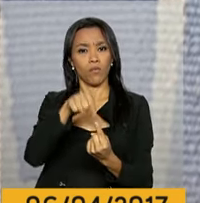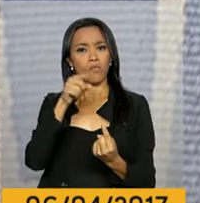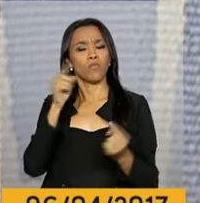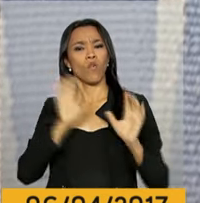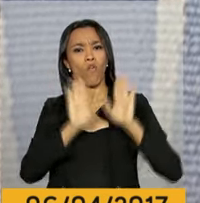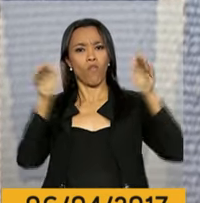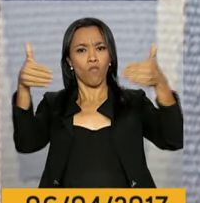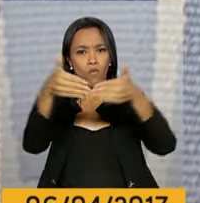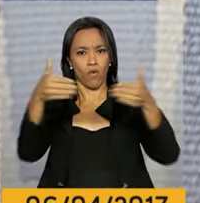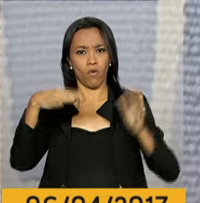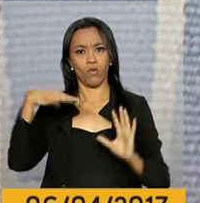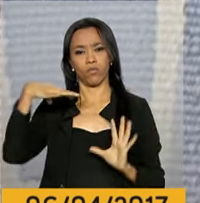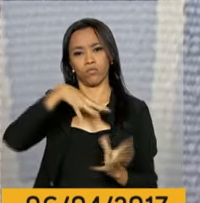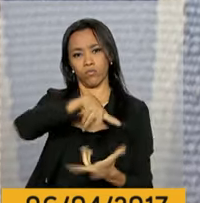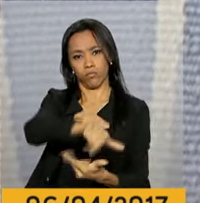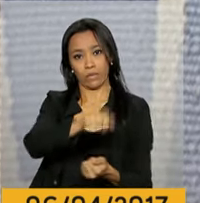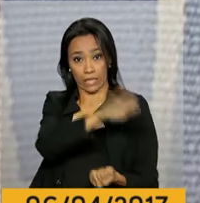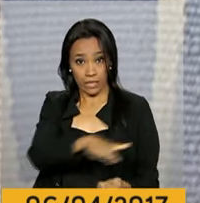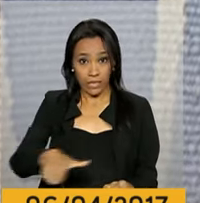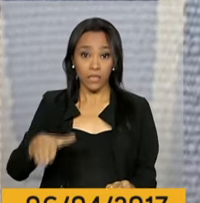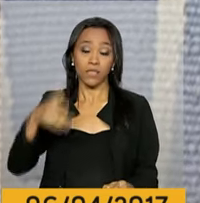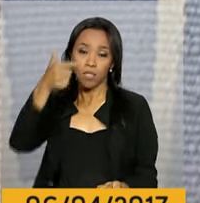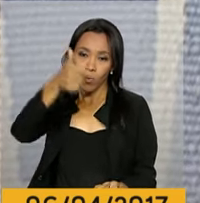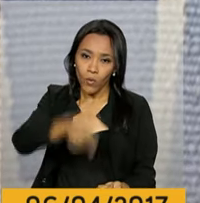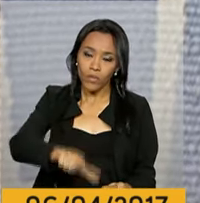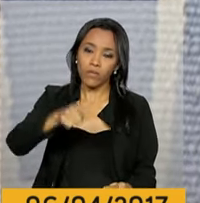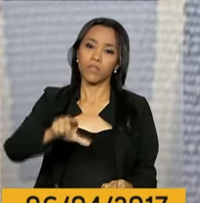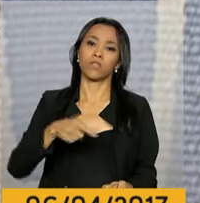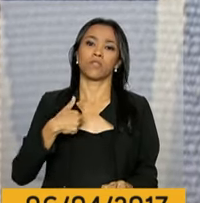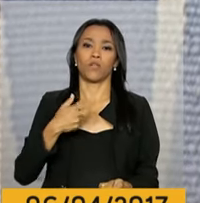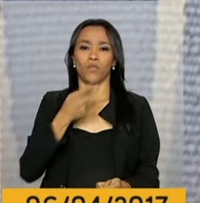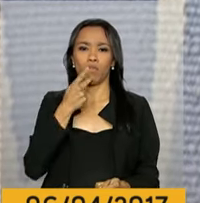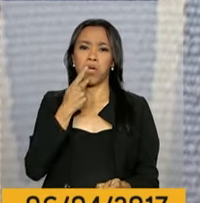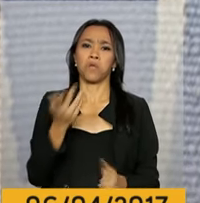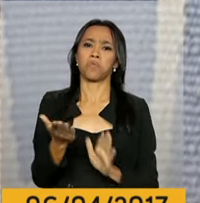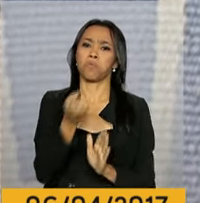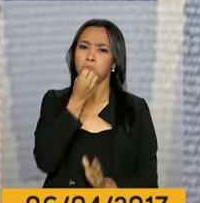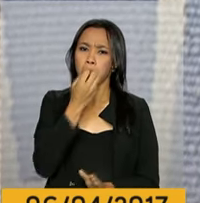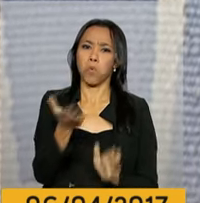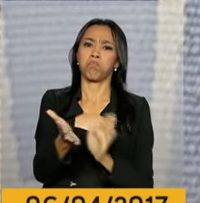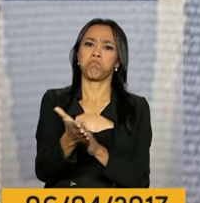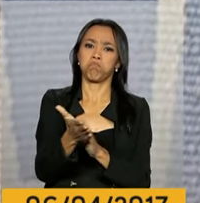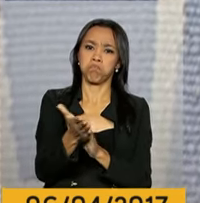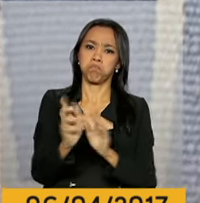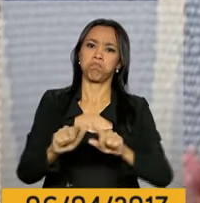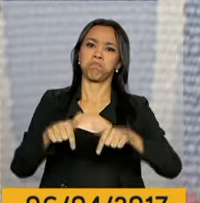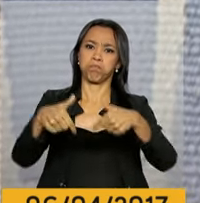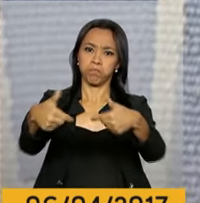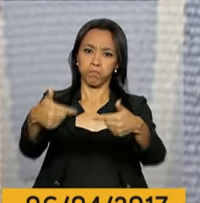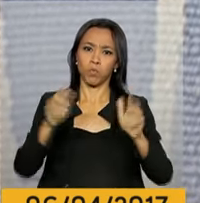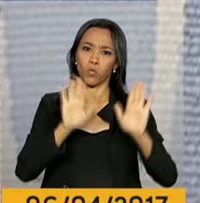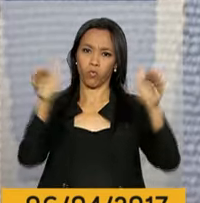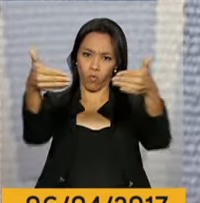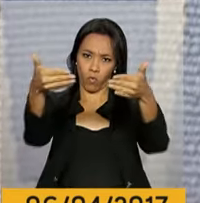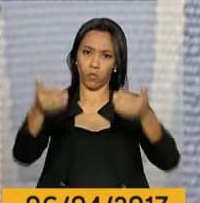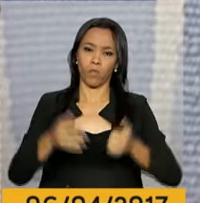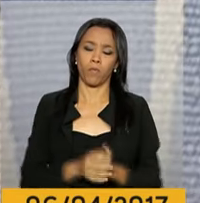Criança, que uma vez mais faço questão de enaltecer. Na ocasião do foro